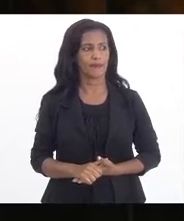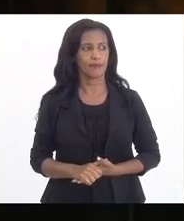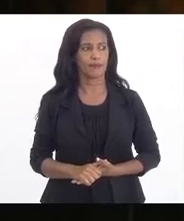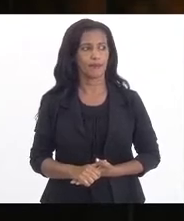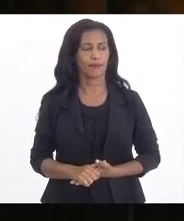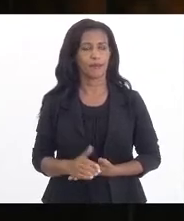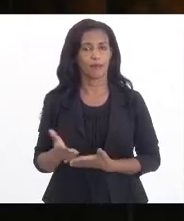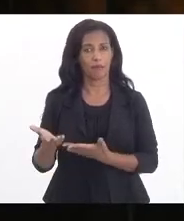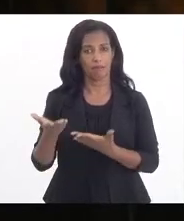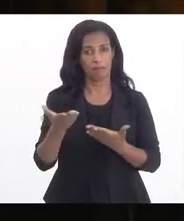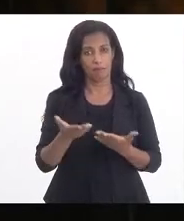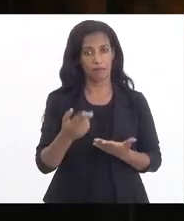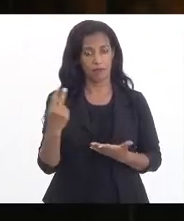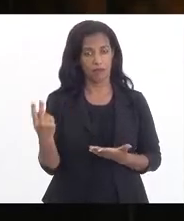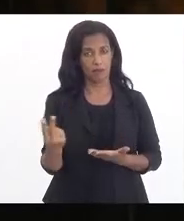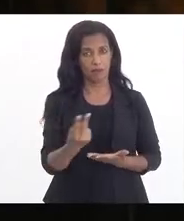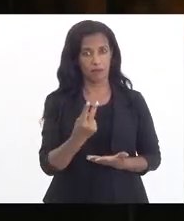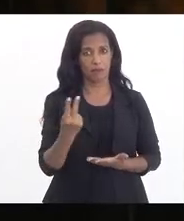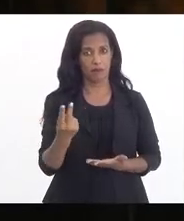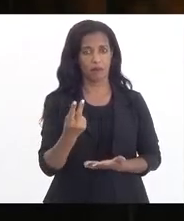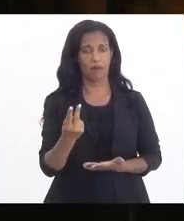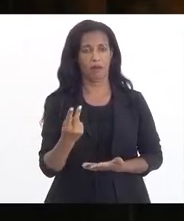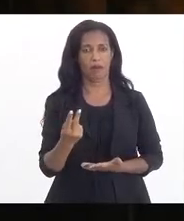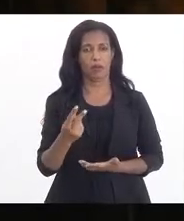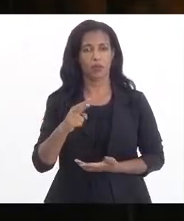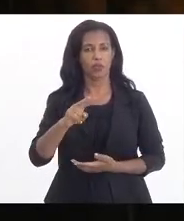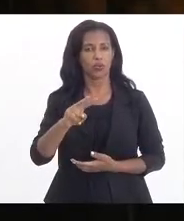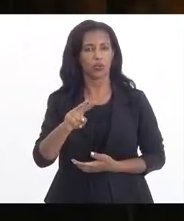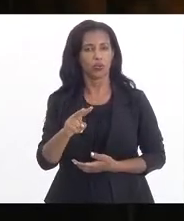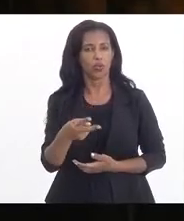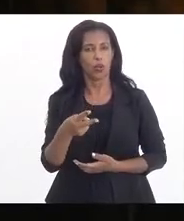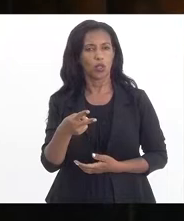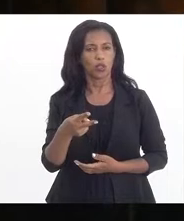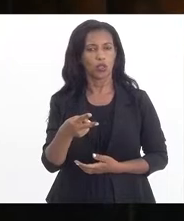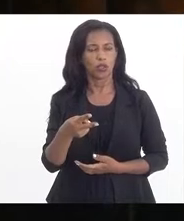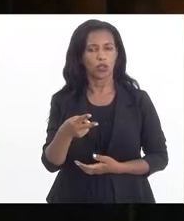Este valor de